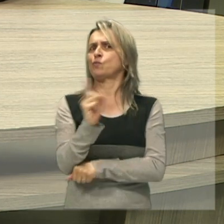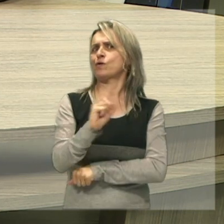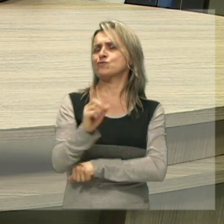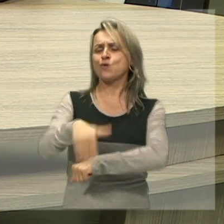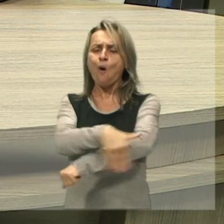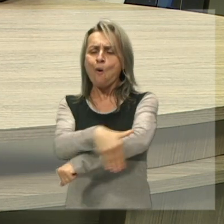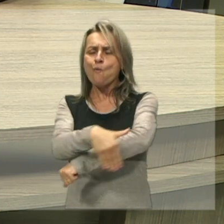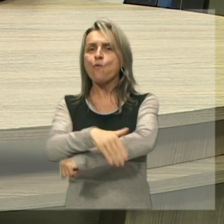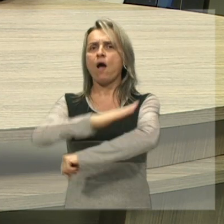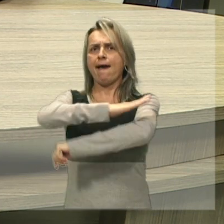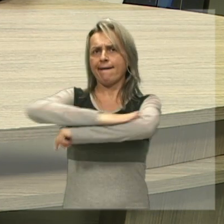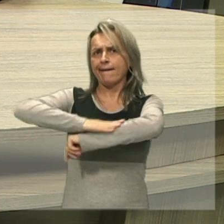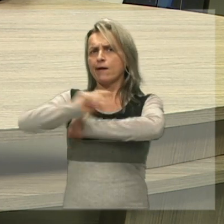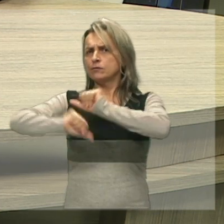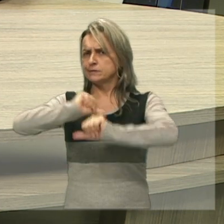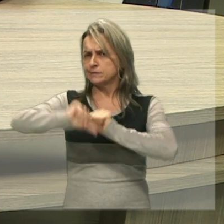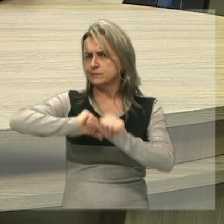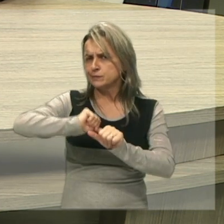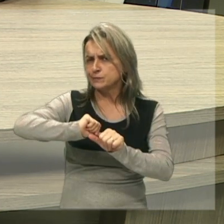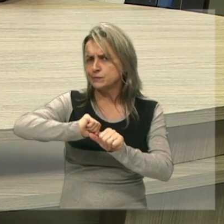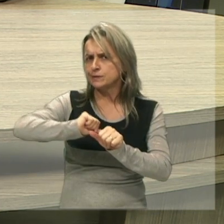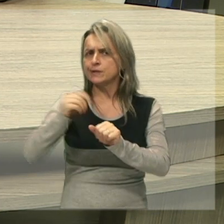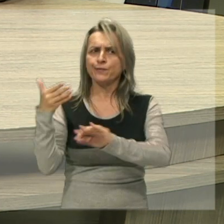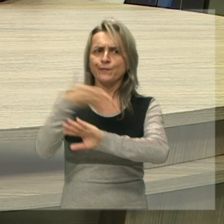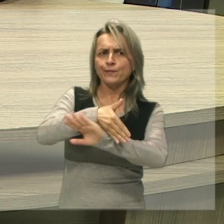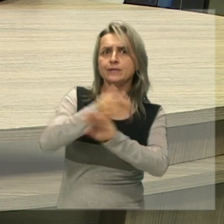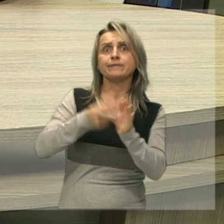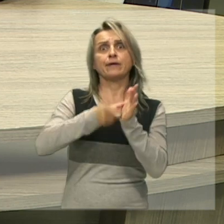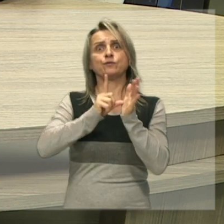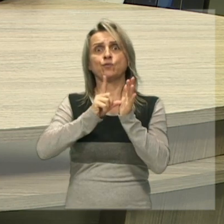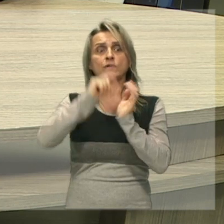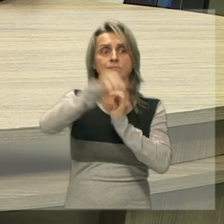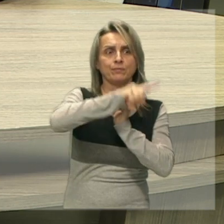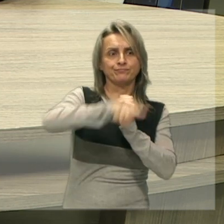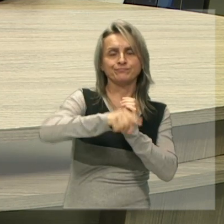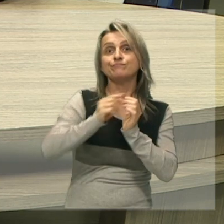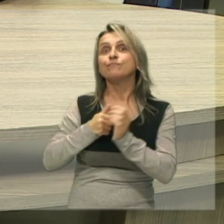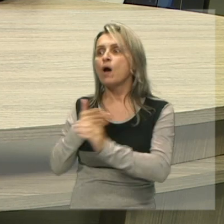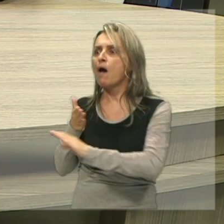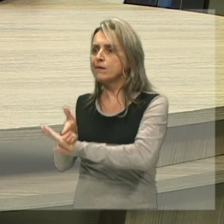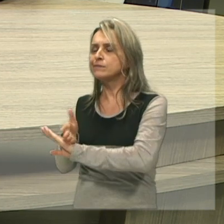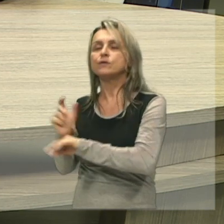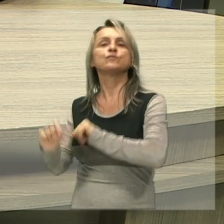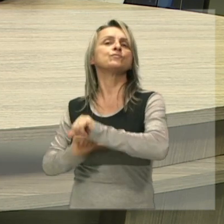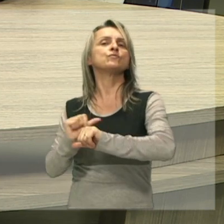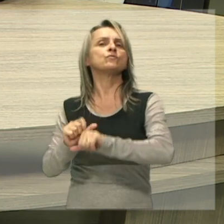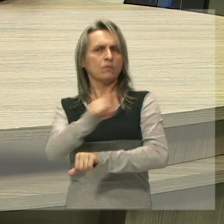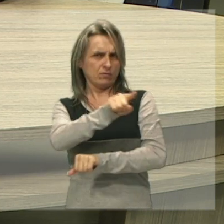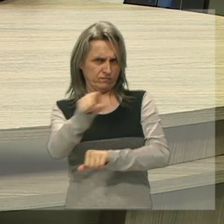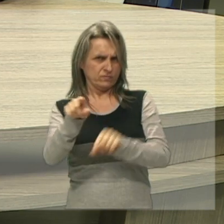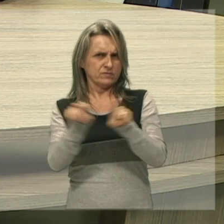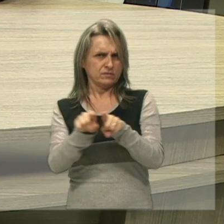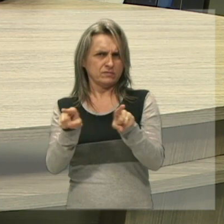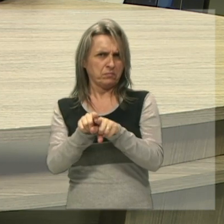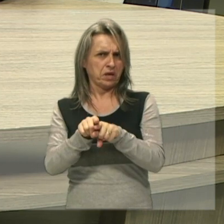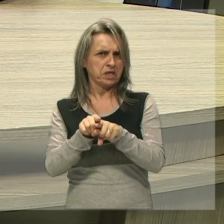calçada, vai mudar o acesso que tinha antes e não tem. Então, e isso também, vocês também estão